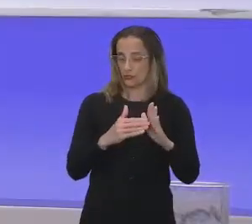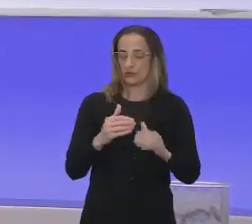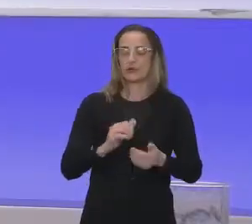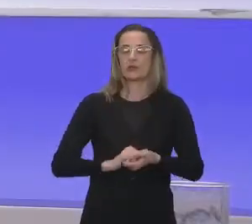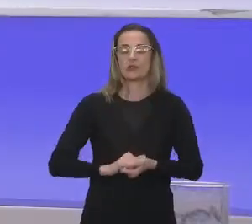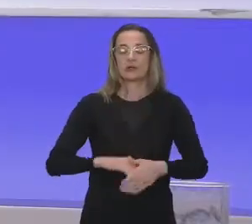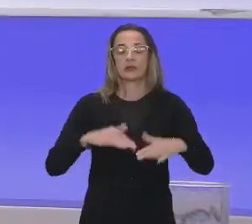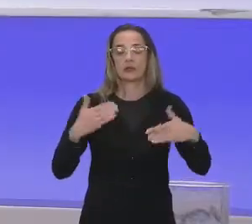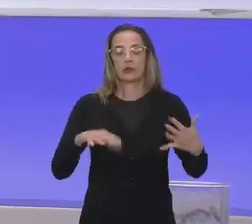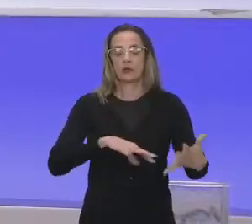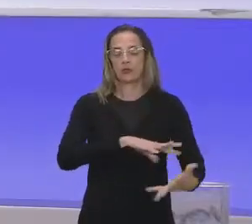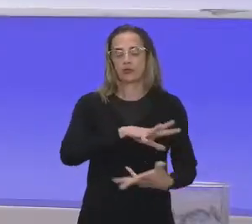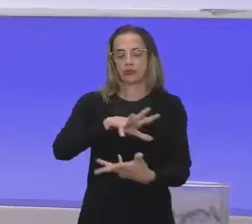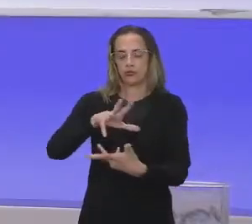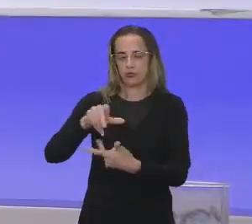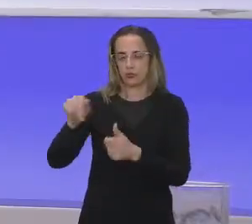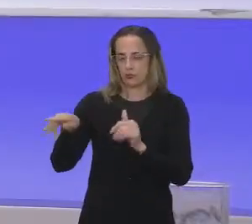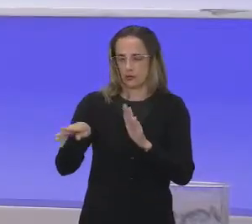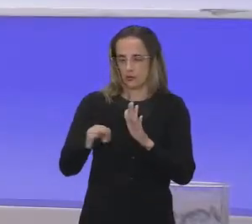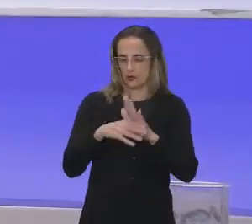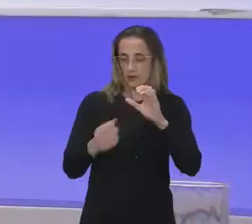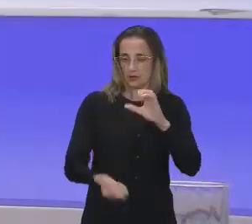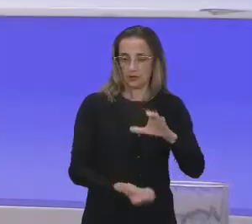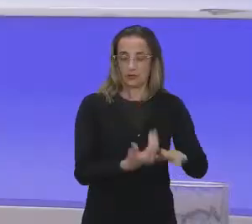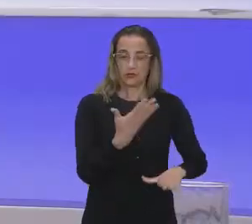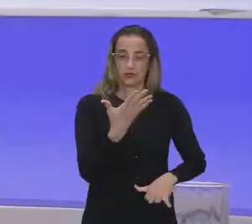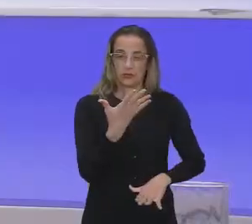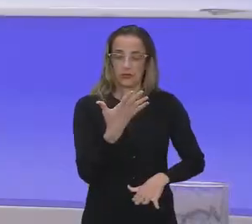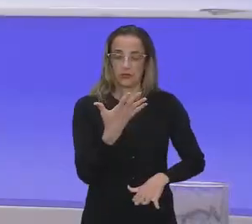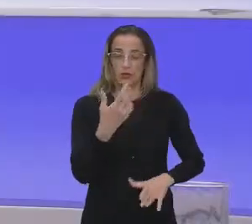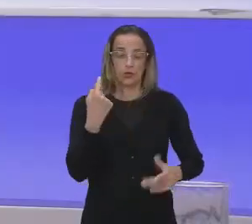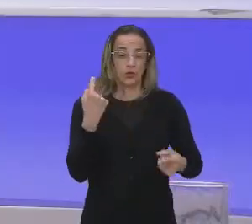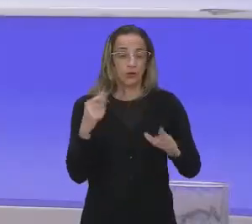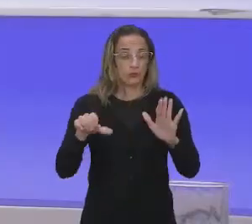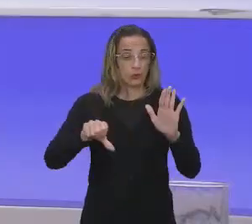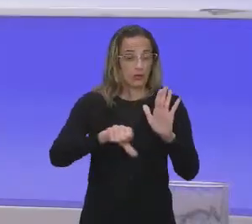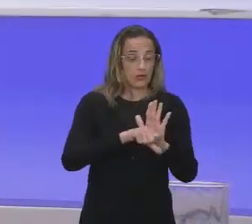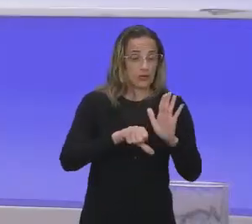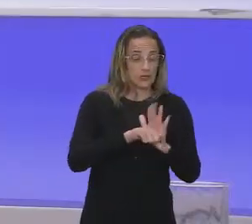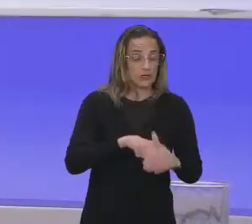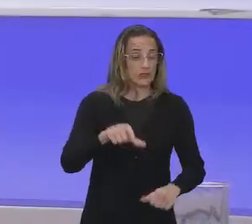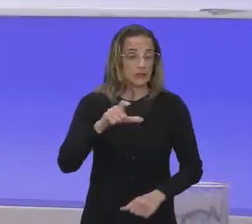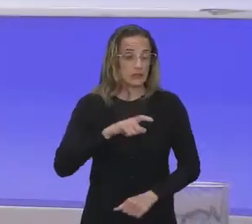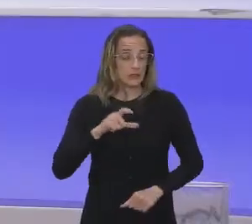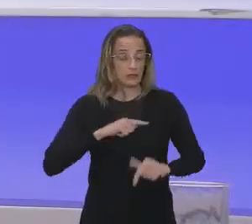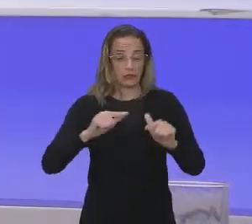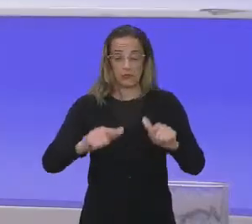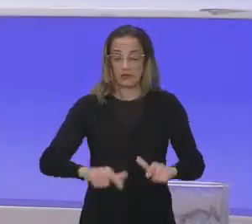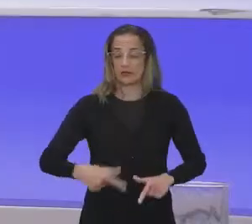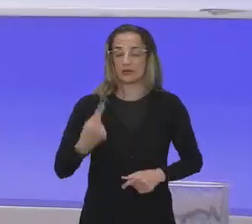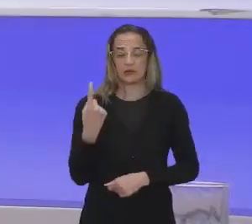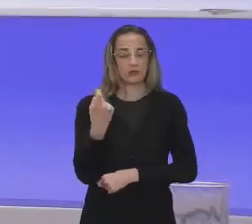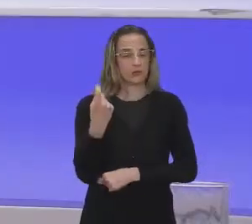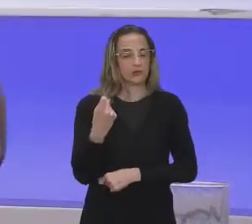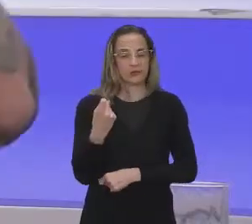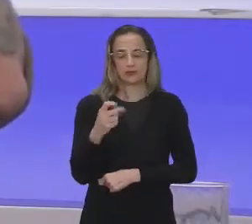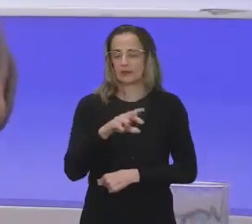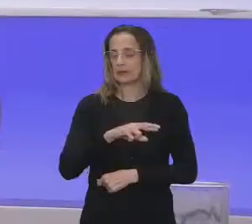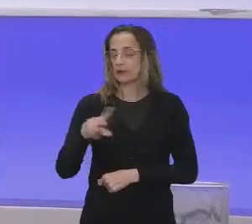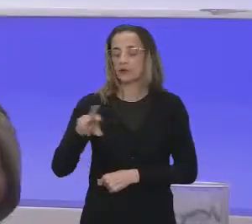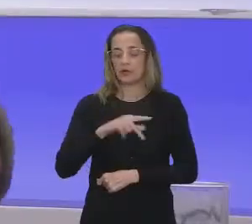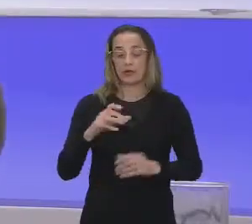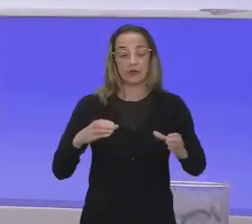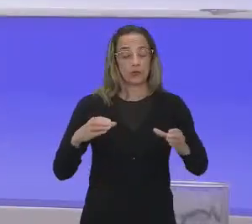O planeta não chegou como chegou, não está na crise climática, que estar com uma ação específica. Então, são conjuntos de